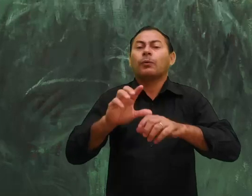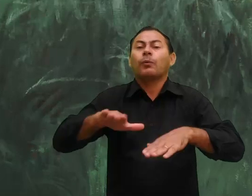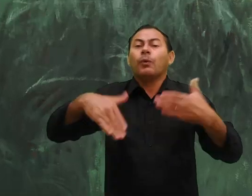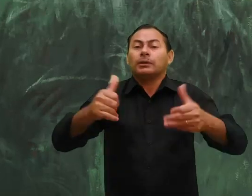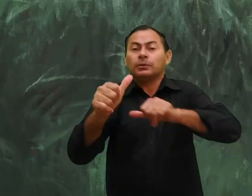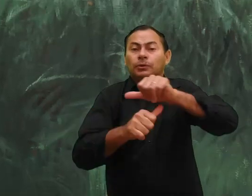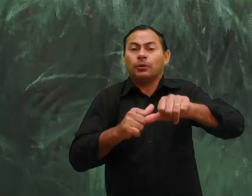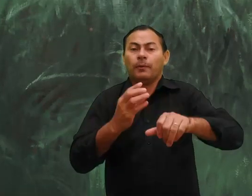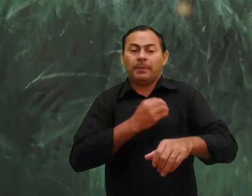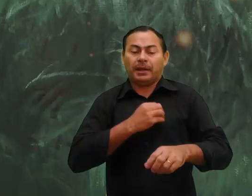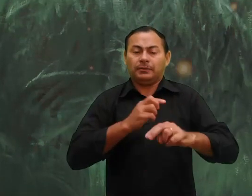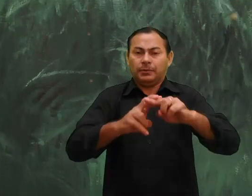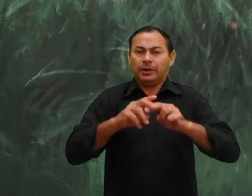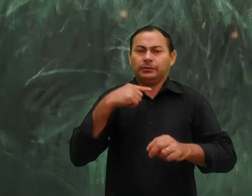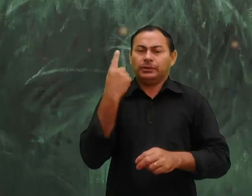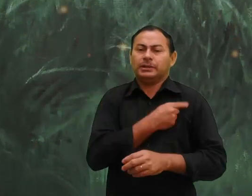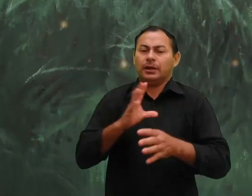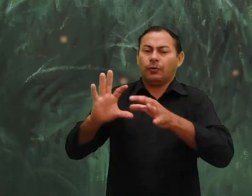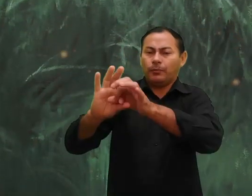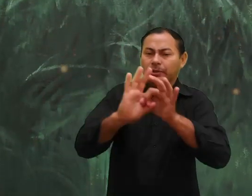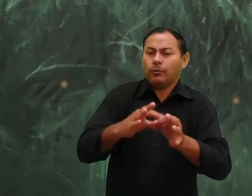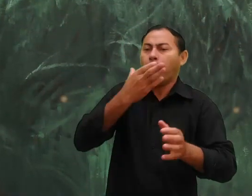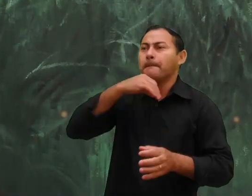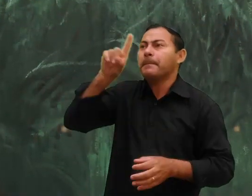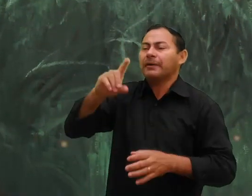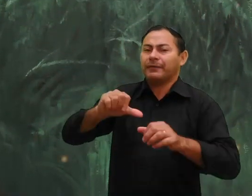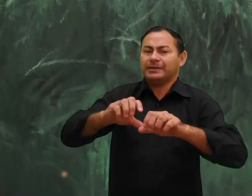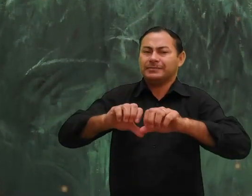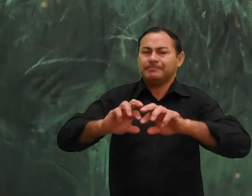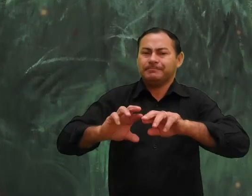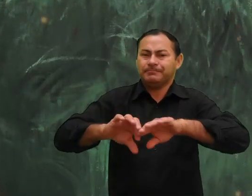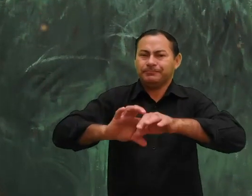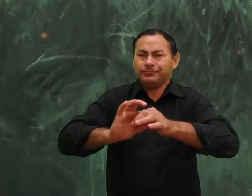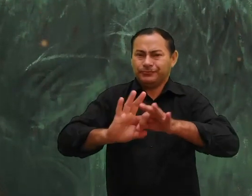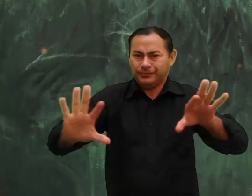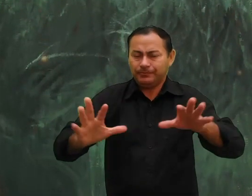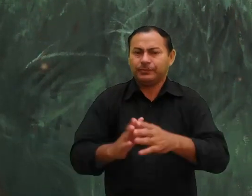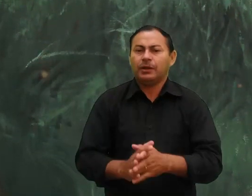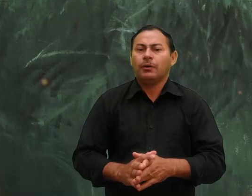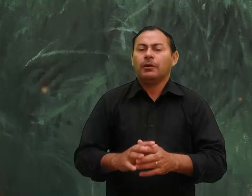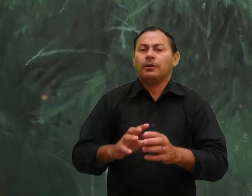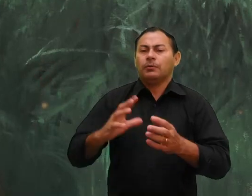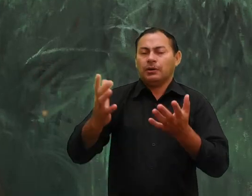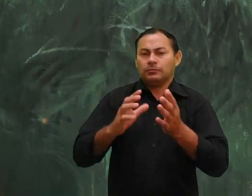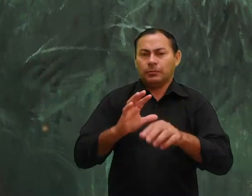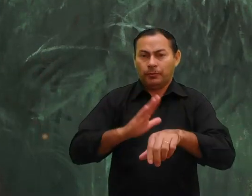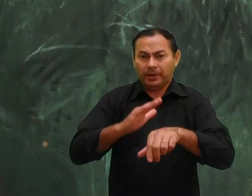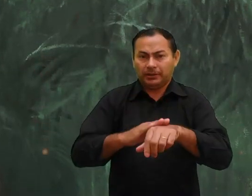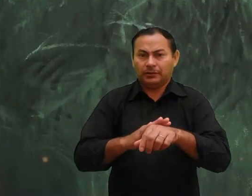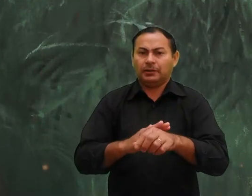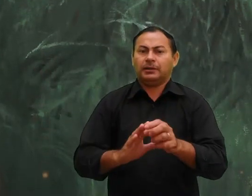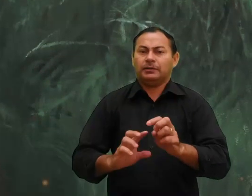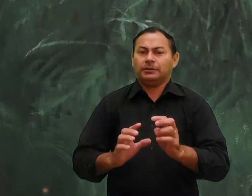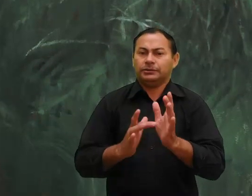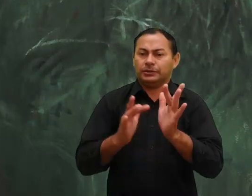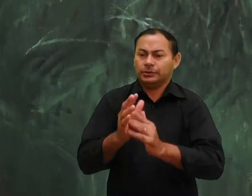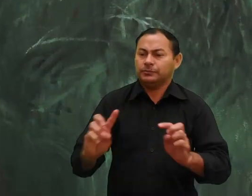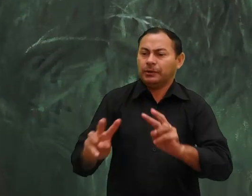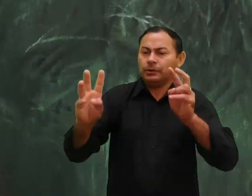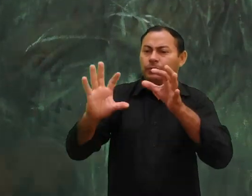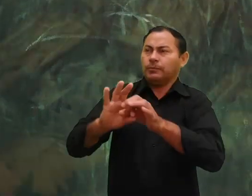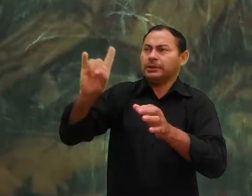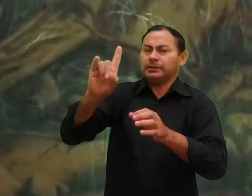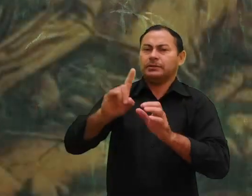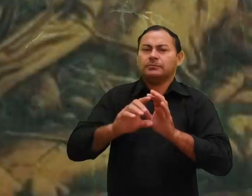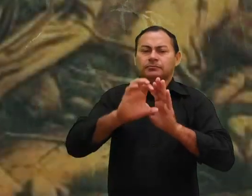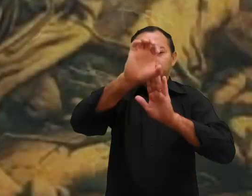nós, e sua comunhão com o Pai foi quebrada. Uma das ocasiões em que Jesus valorizou a comunhão com Deus está registrada no Evangelho de